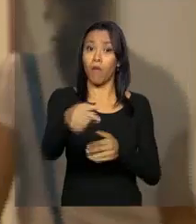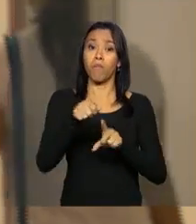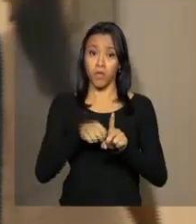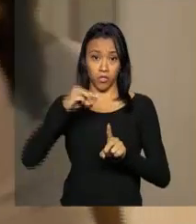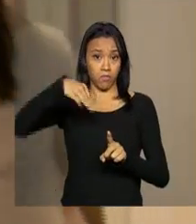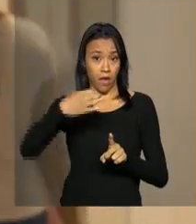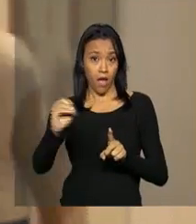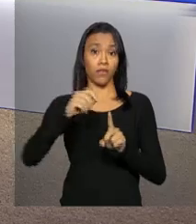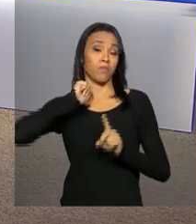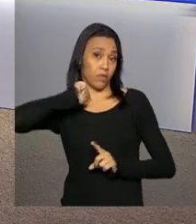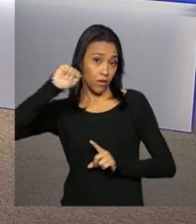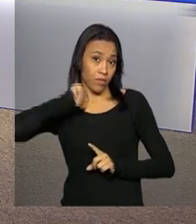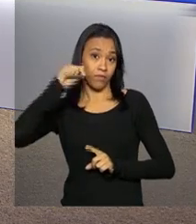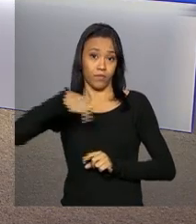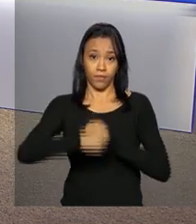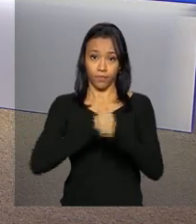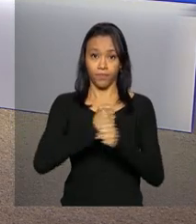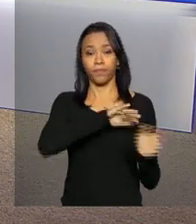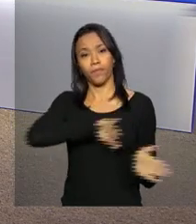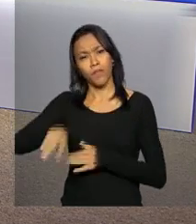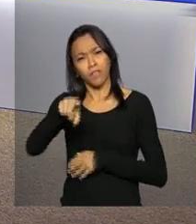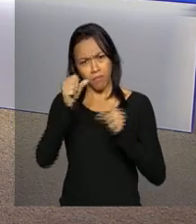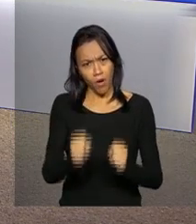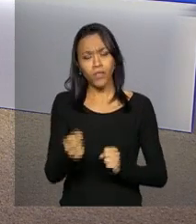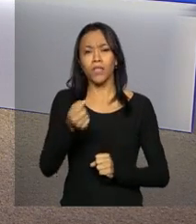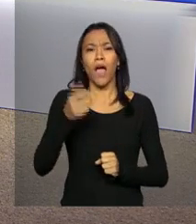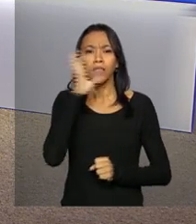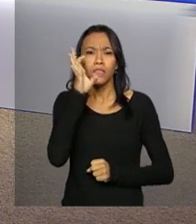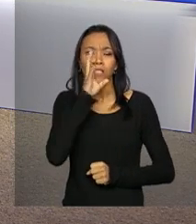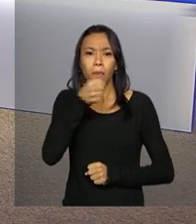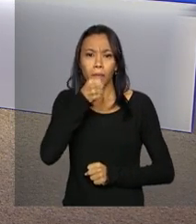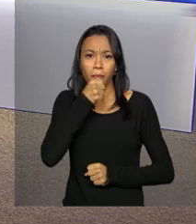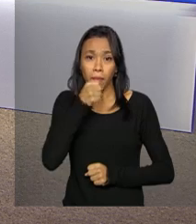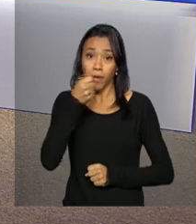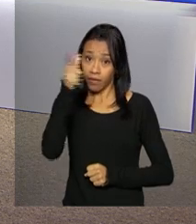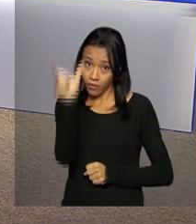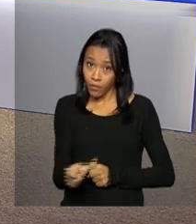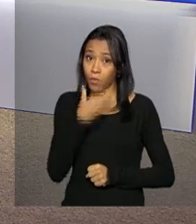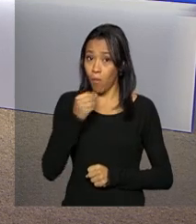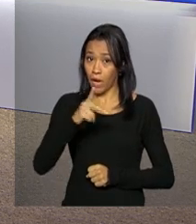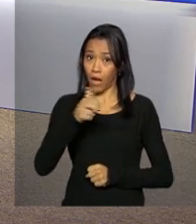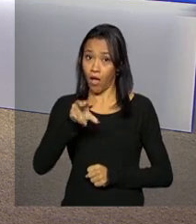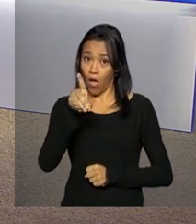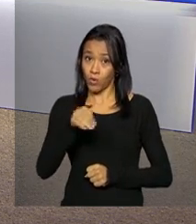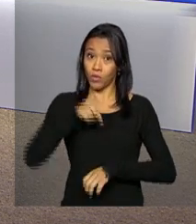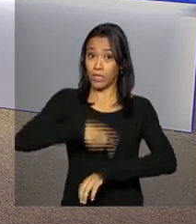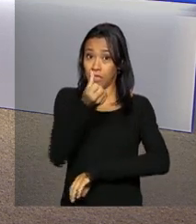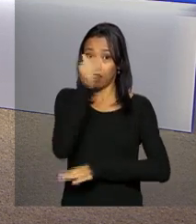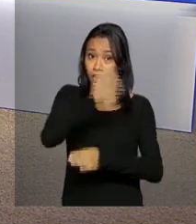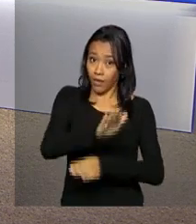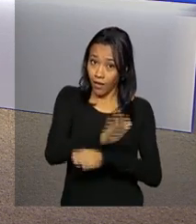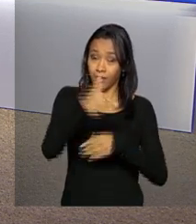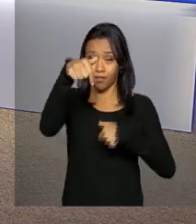e Abril deste ano você pode assistir a entrevista completa com Cláudio ma hoje às da tarde na reprise